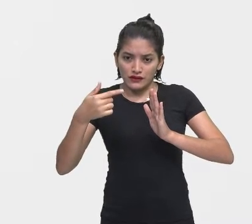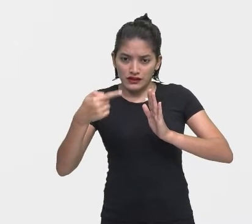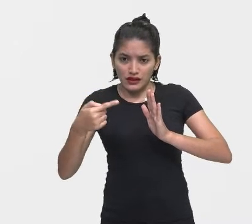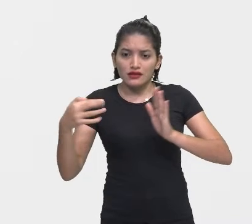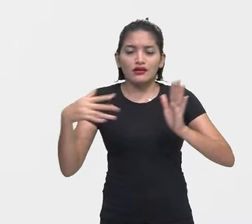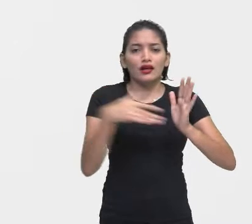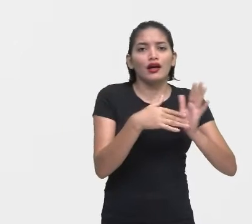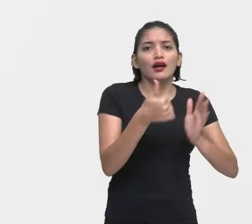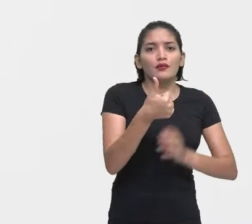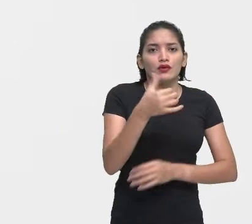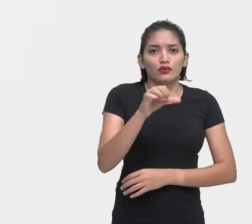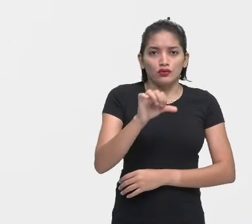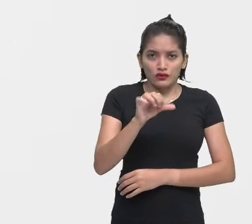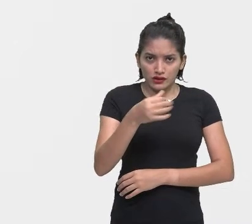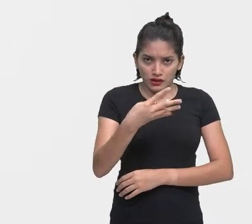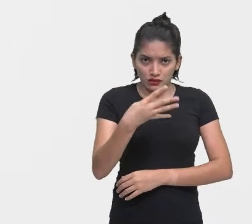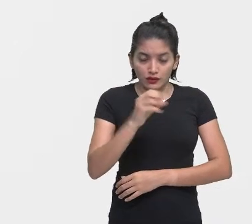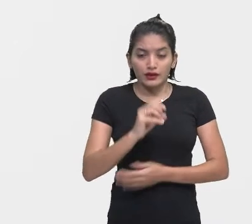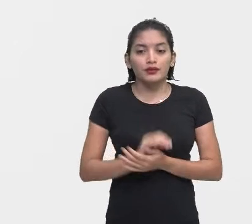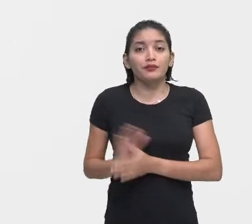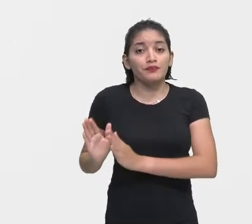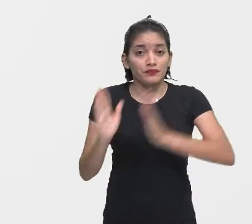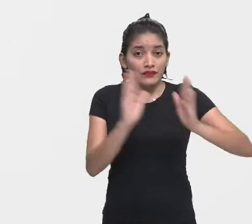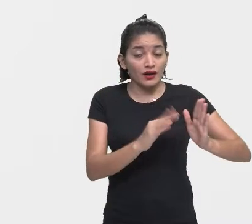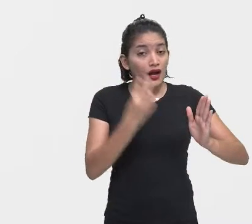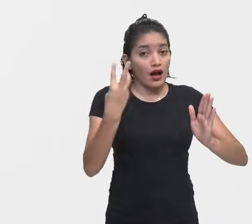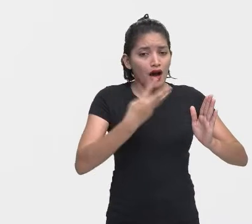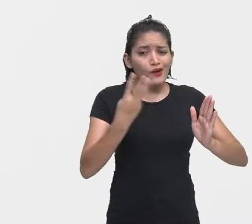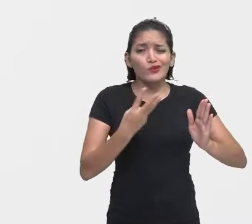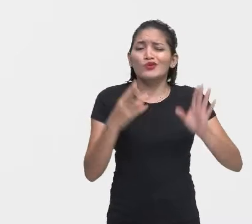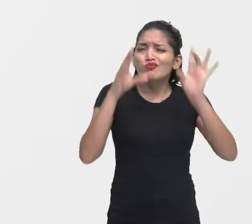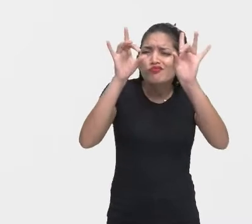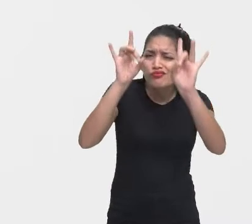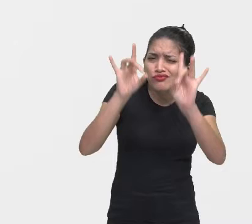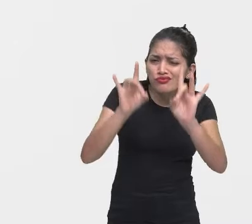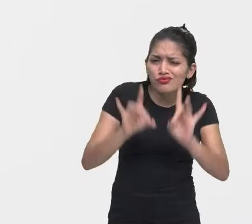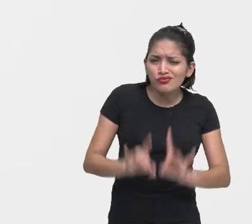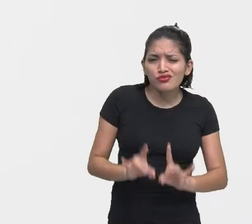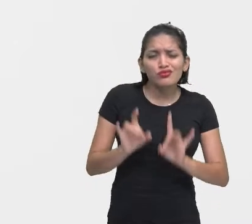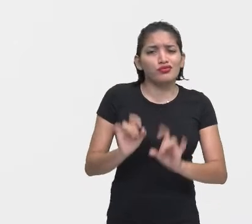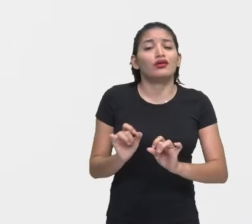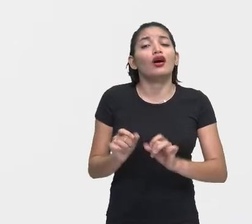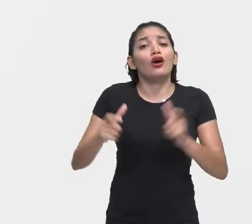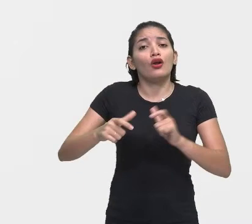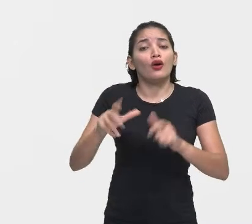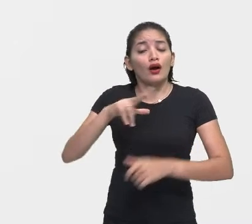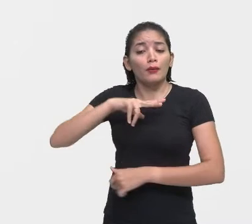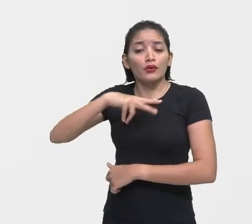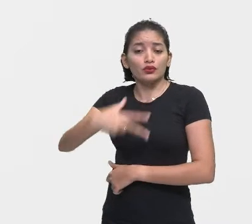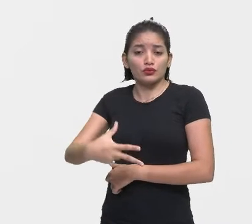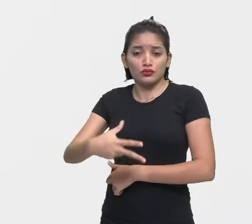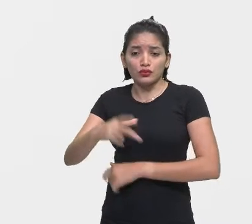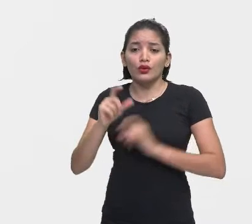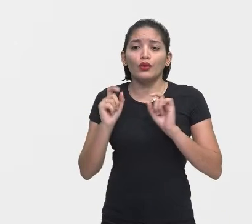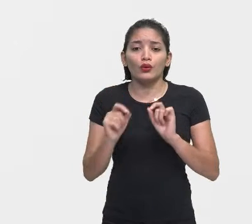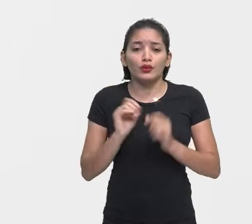1940. Depois nós temos um momento muito especial do modernismo em Portugal, que é